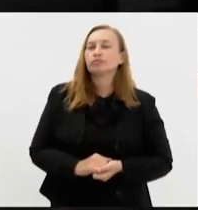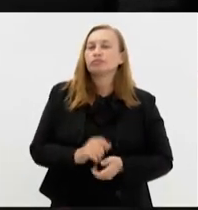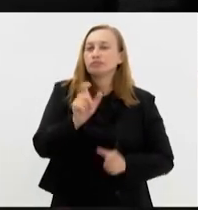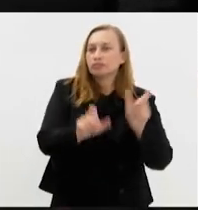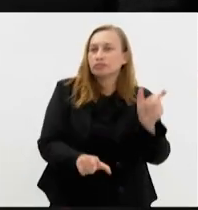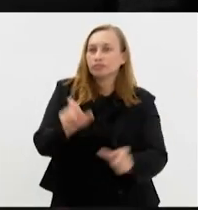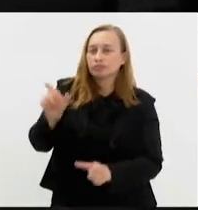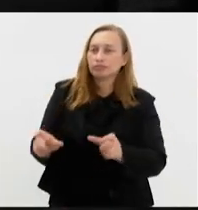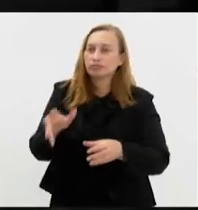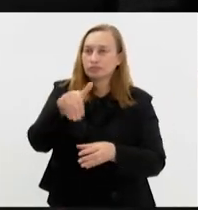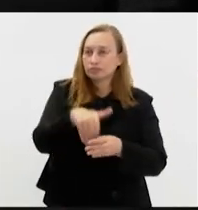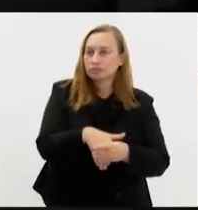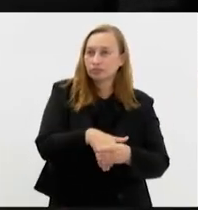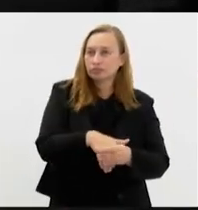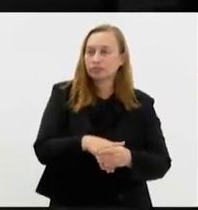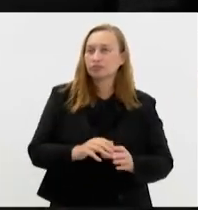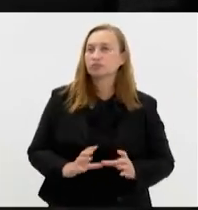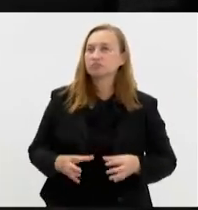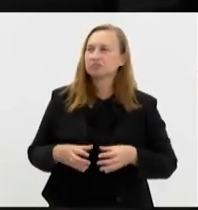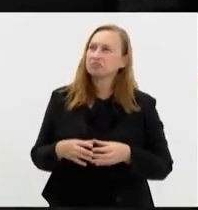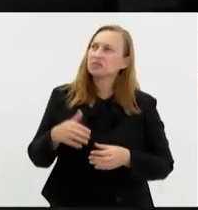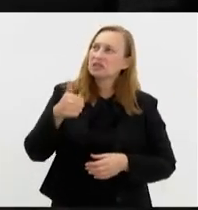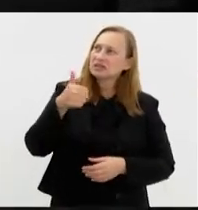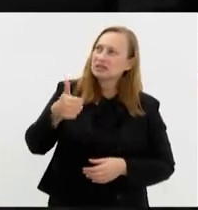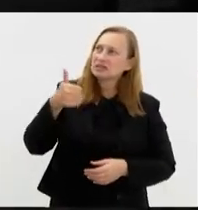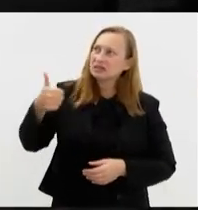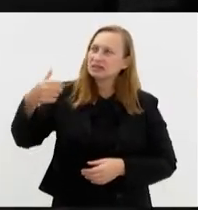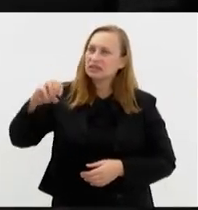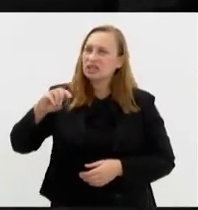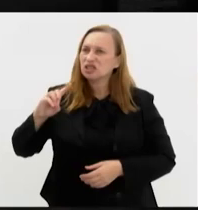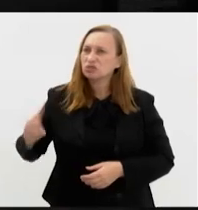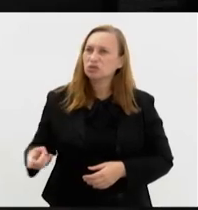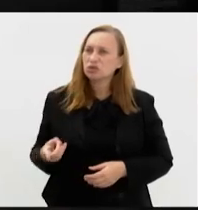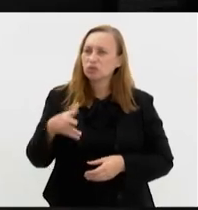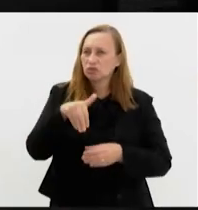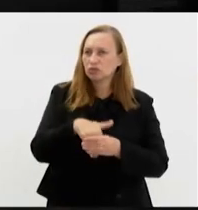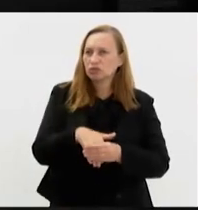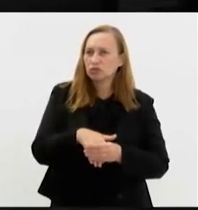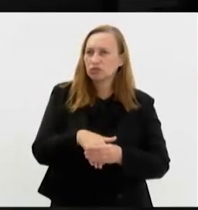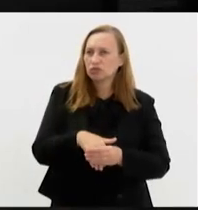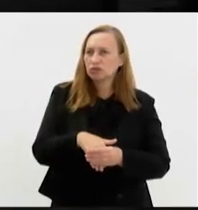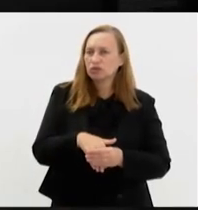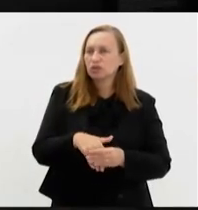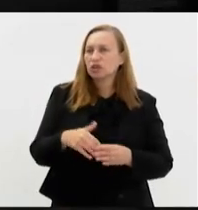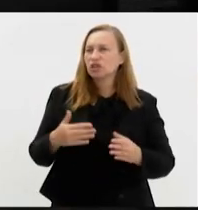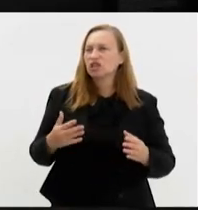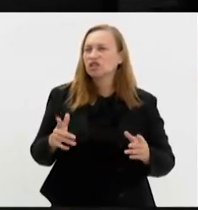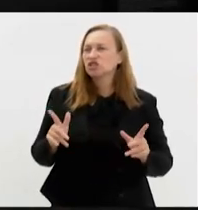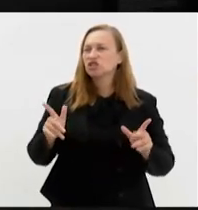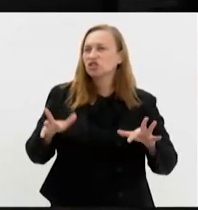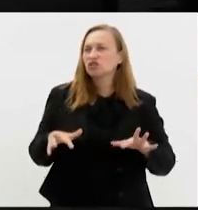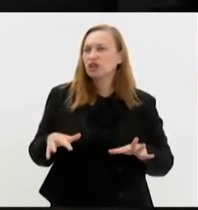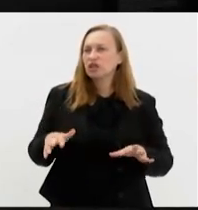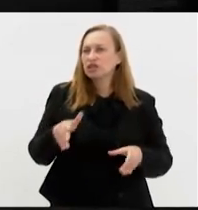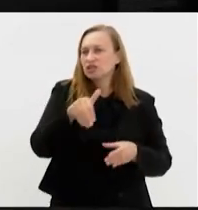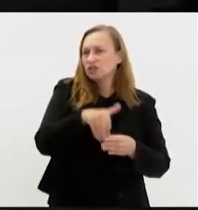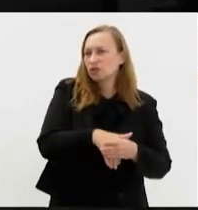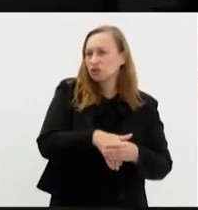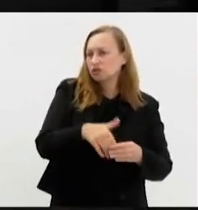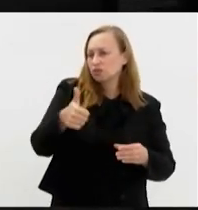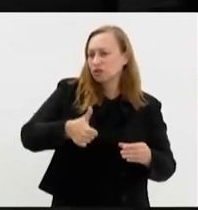diferença corpo Eleitoral de 110.000 eleitores a diferença de votos do primeiro para segundo foi de 12